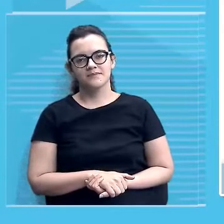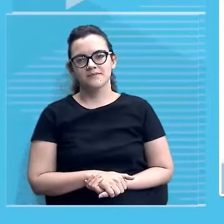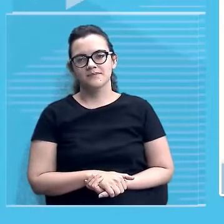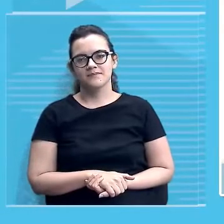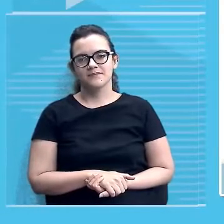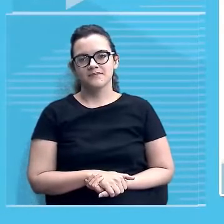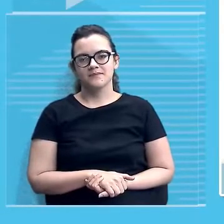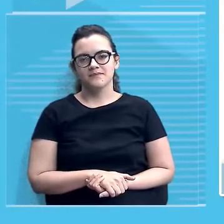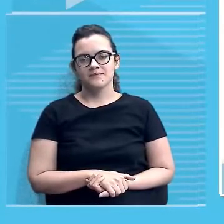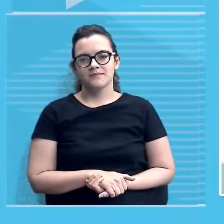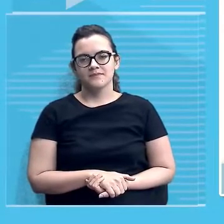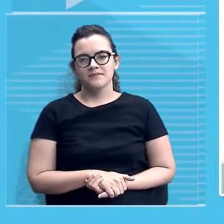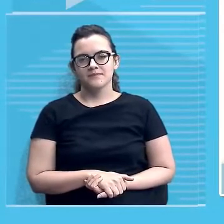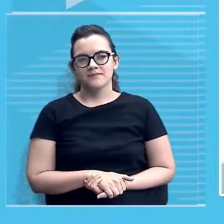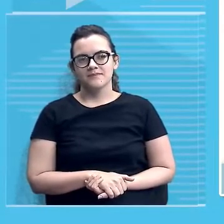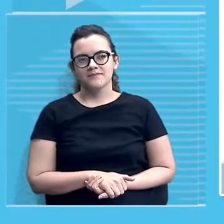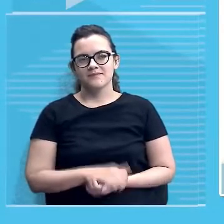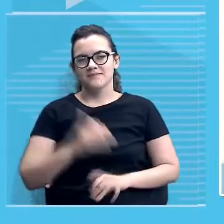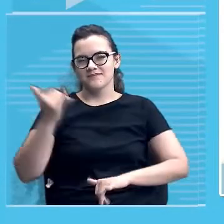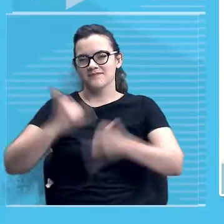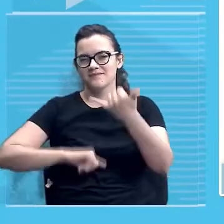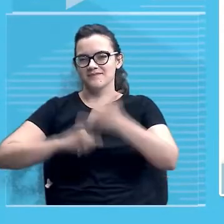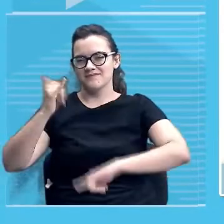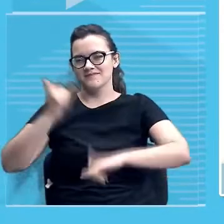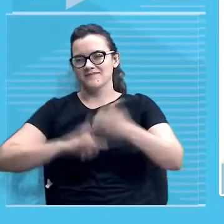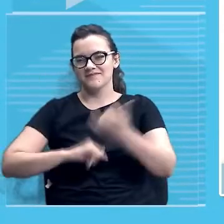Deixa eu ver. Parece aula de química, Alan?